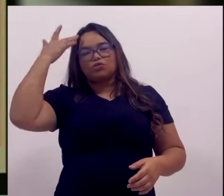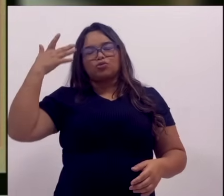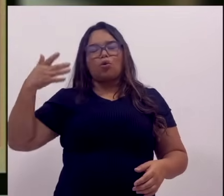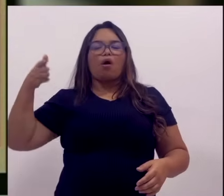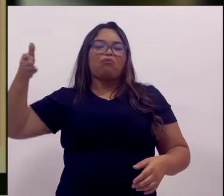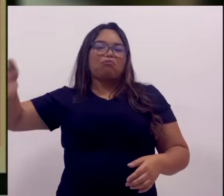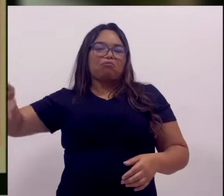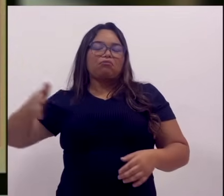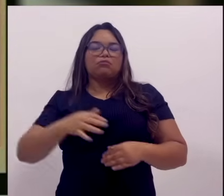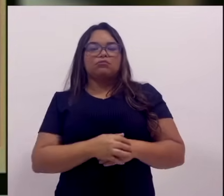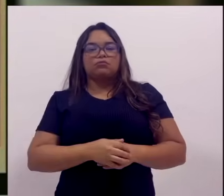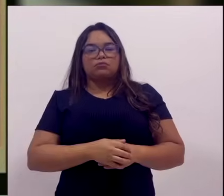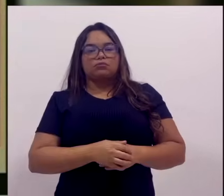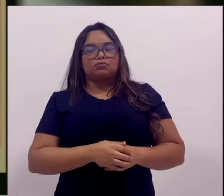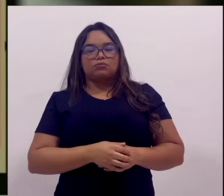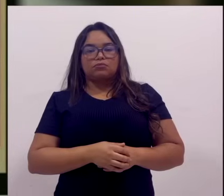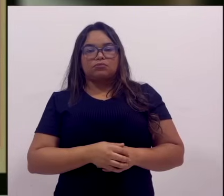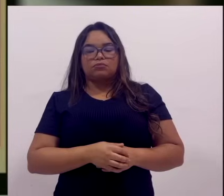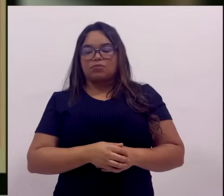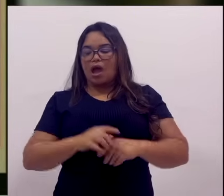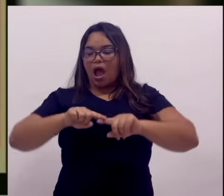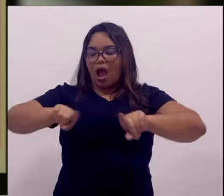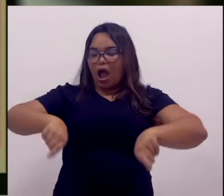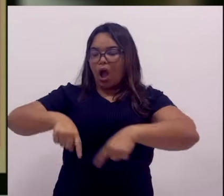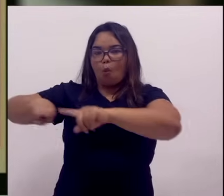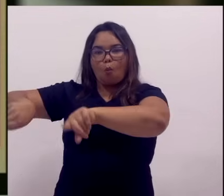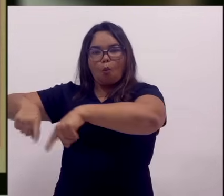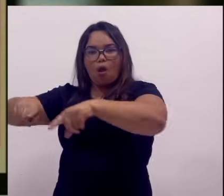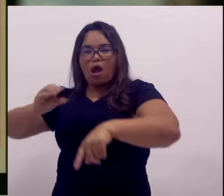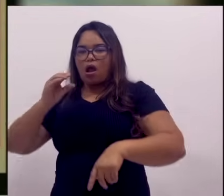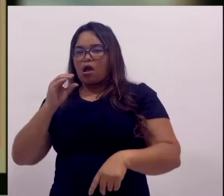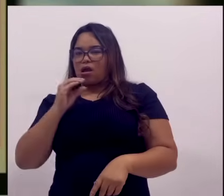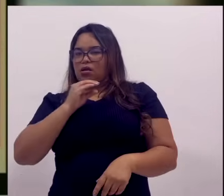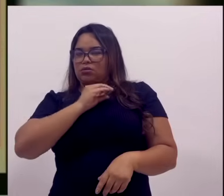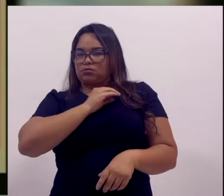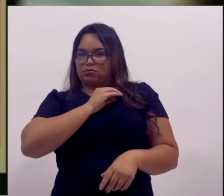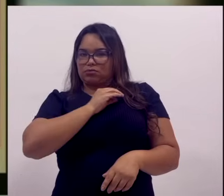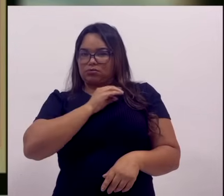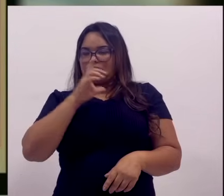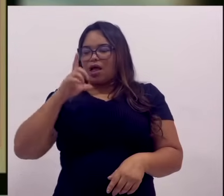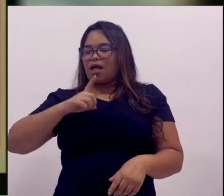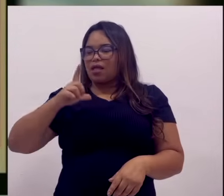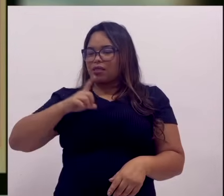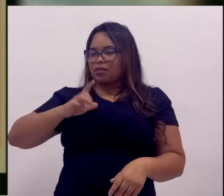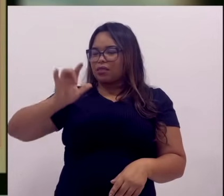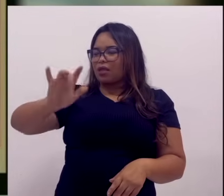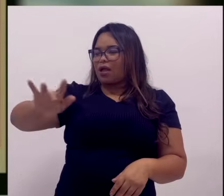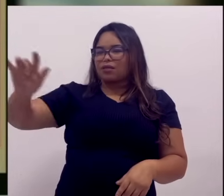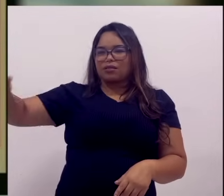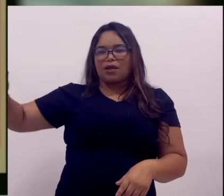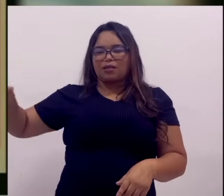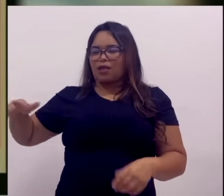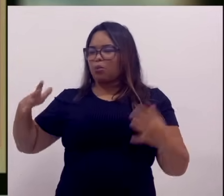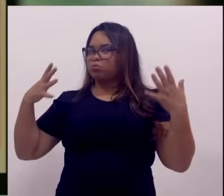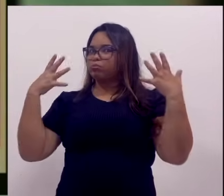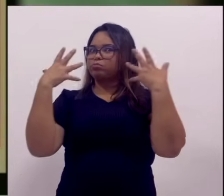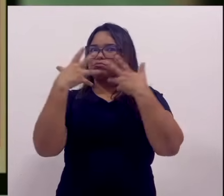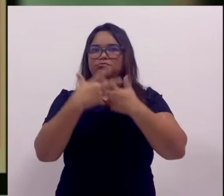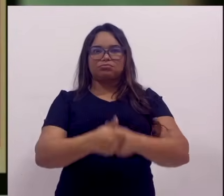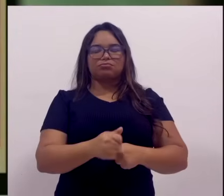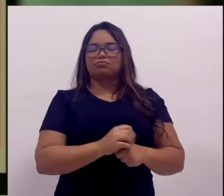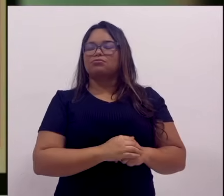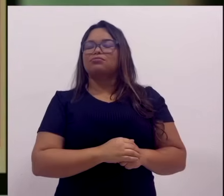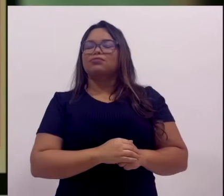com ricos depósitos de carbonato de cálcio. E essas pequenas poças de água